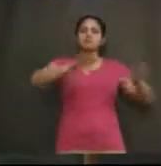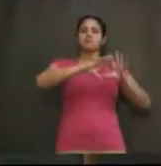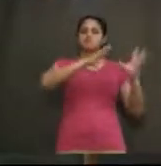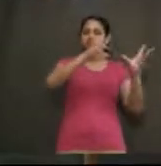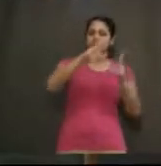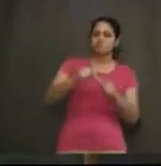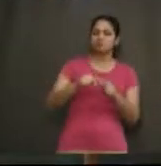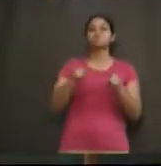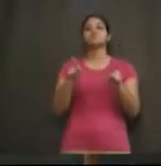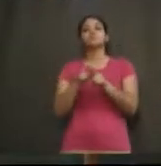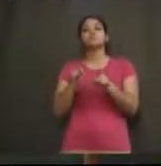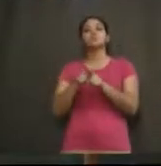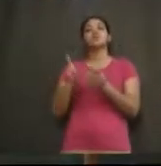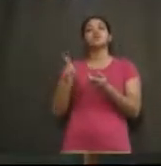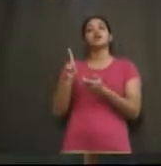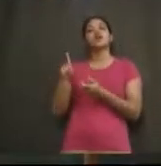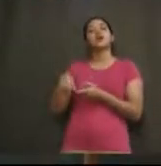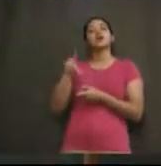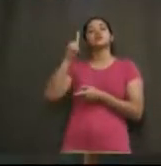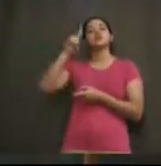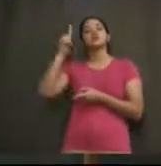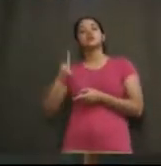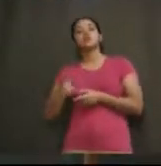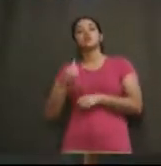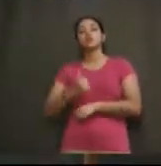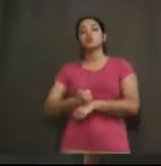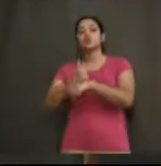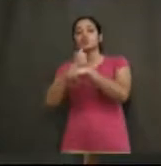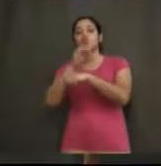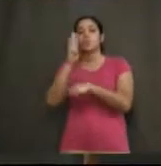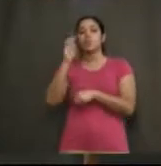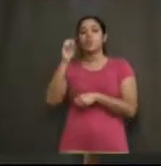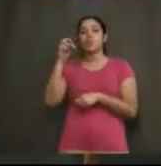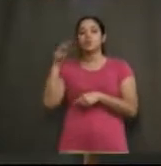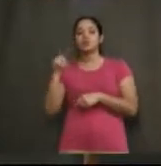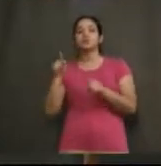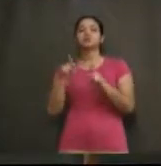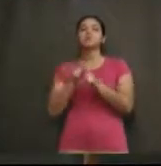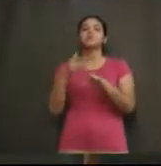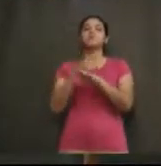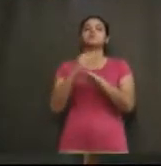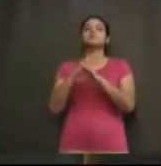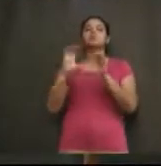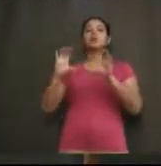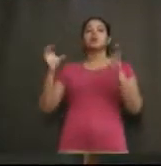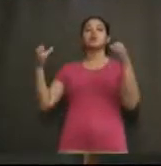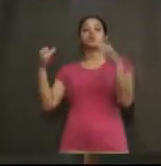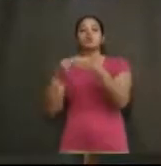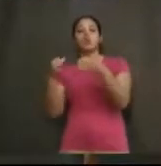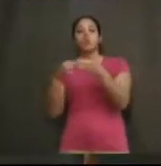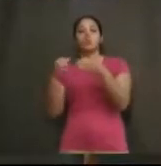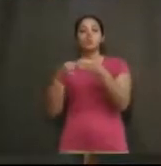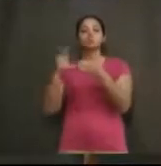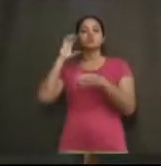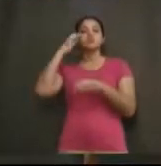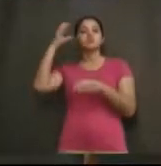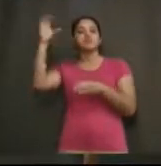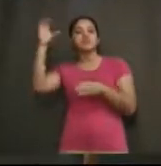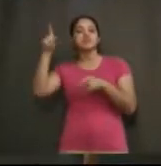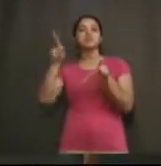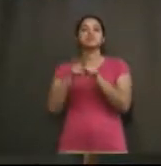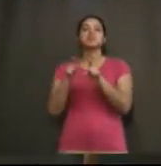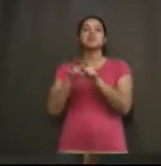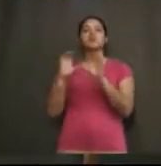Sociedade Brasileira de Matemática, membro titular da Academia Brasileira de Ciências, da Academia de Ciências do Mundo em